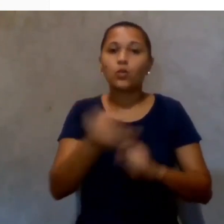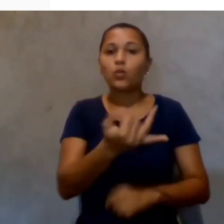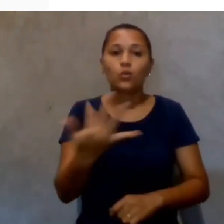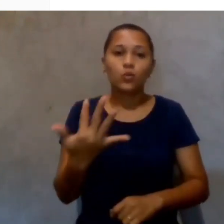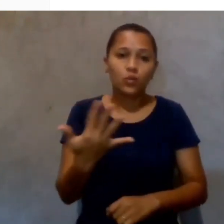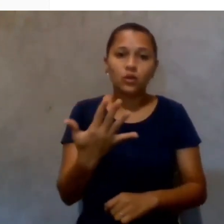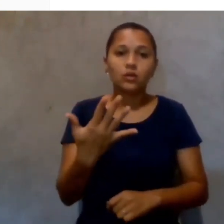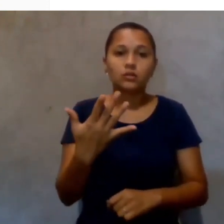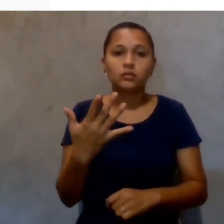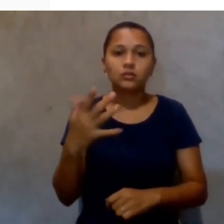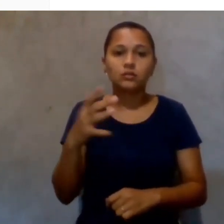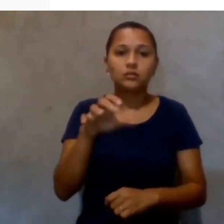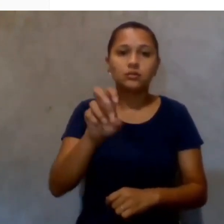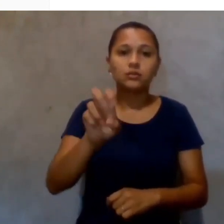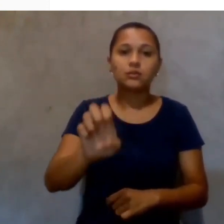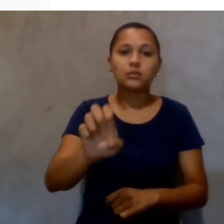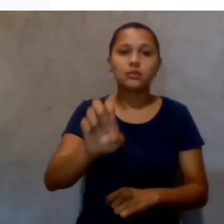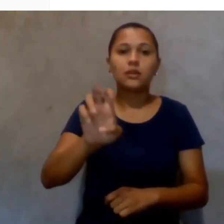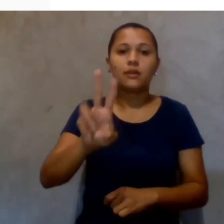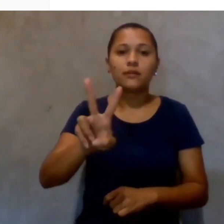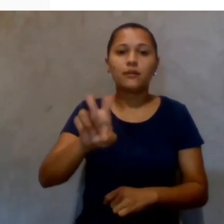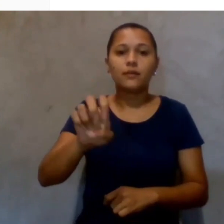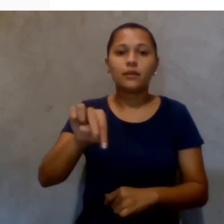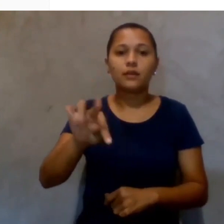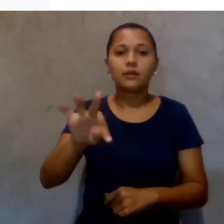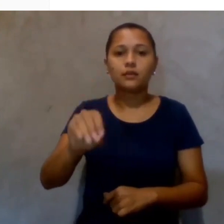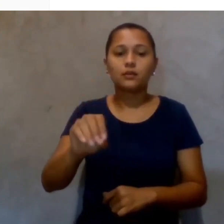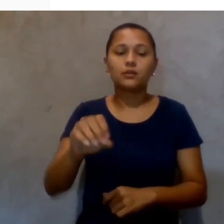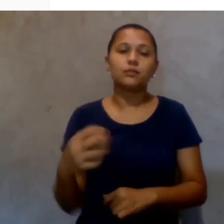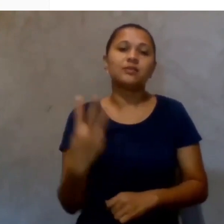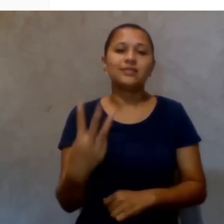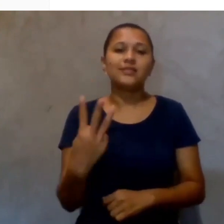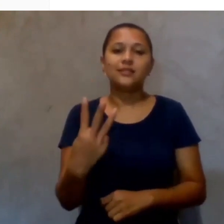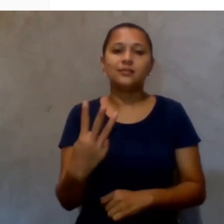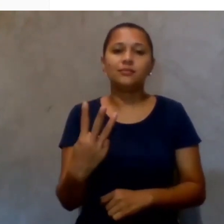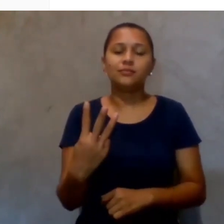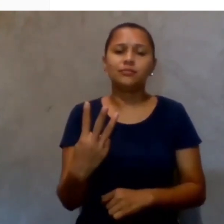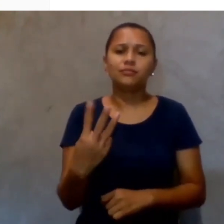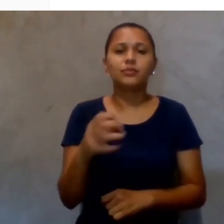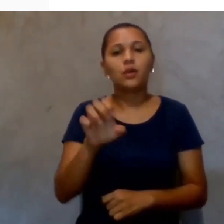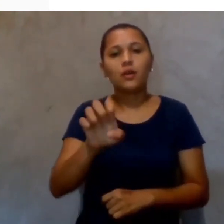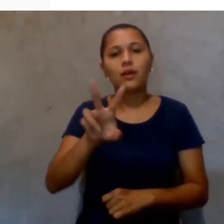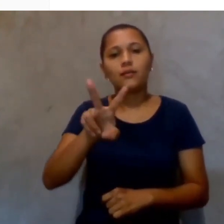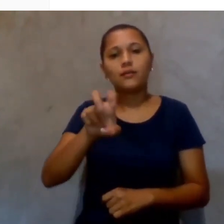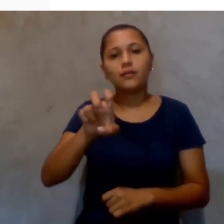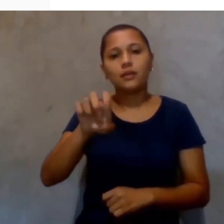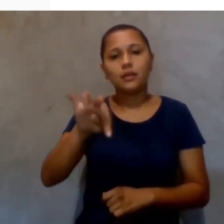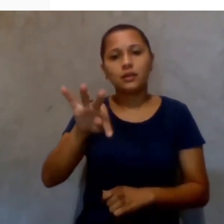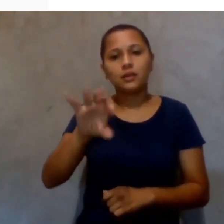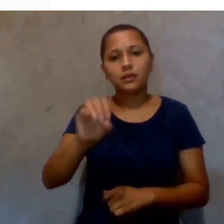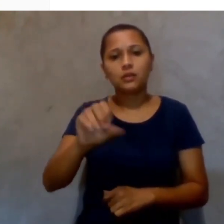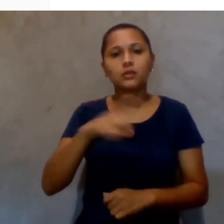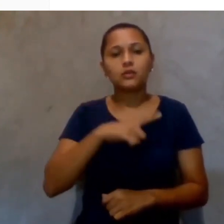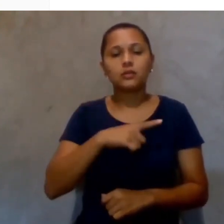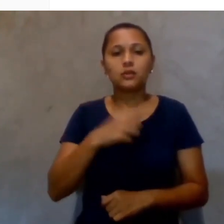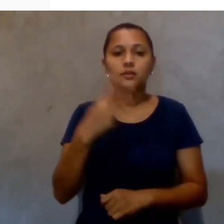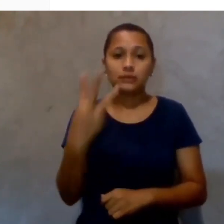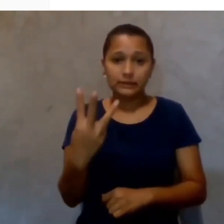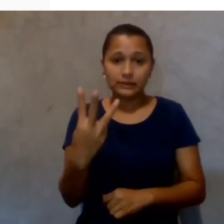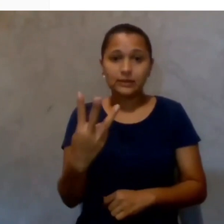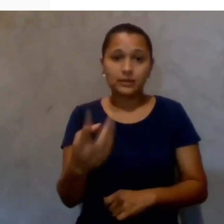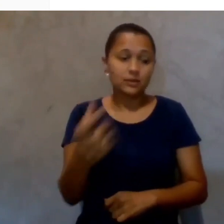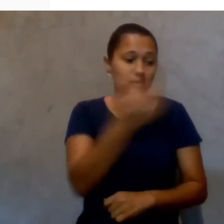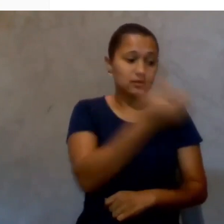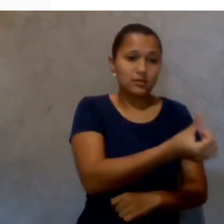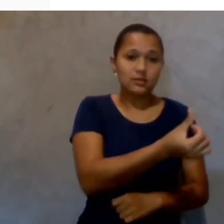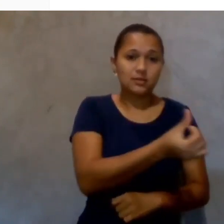calculando o número de elementos, ou dividindo o número de elementos do evento pelo número de elementos do